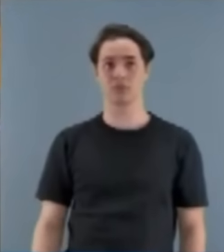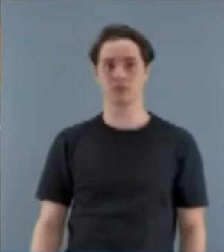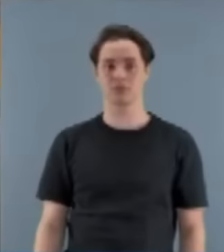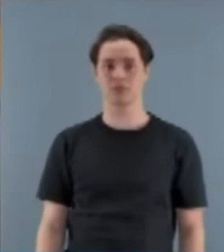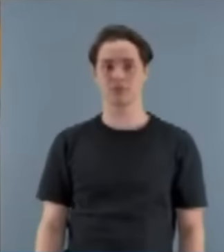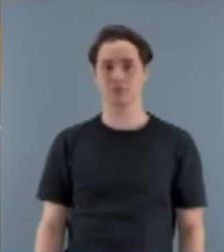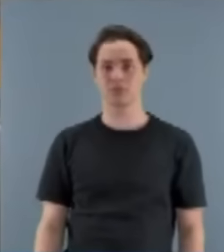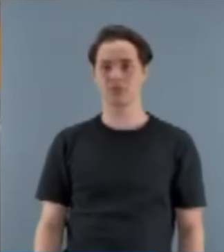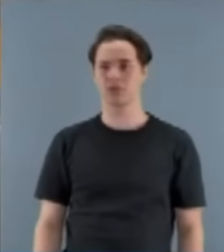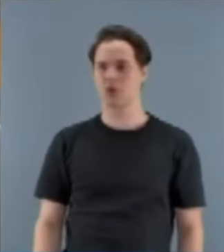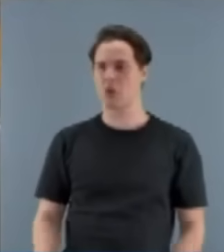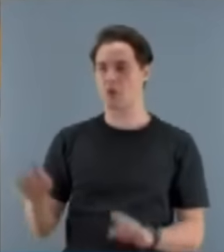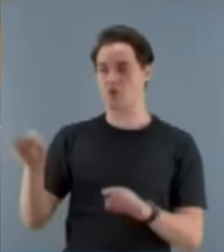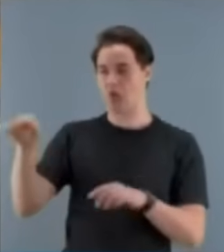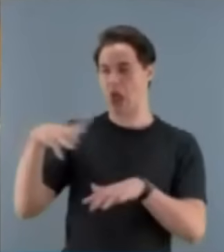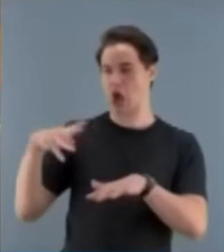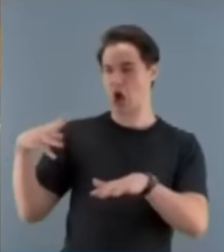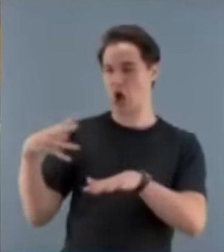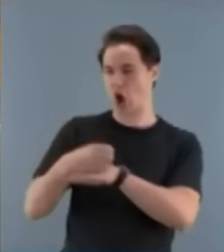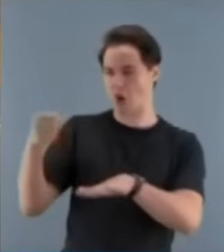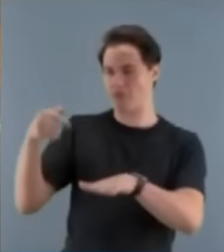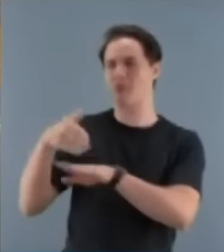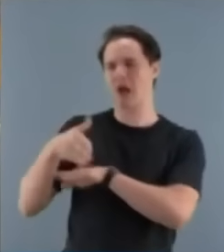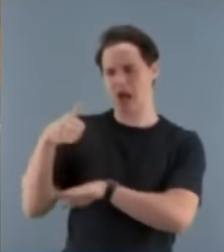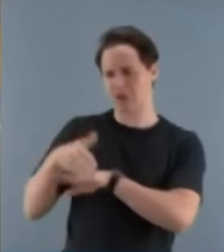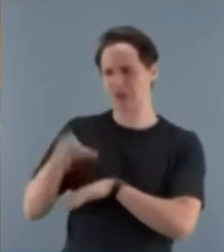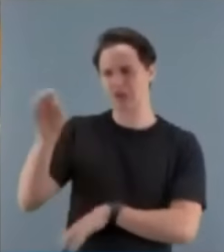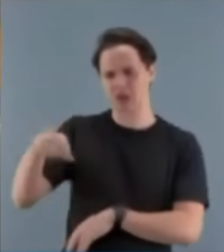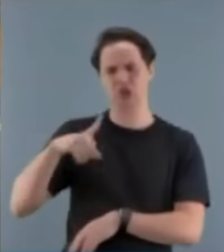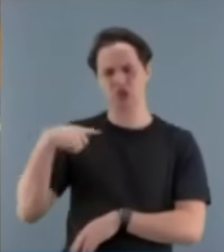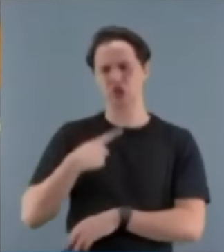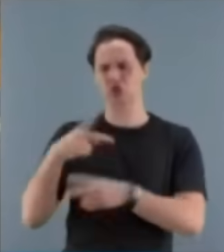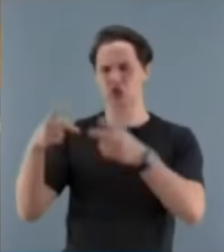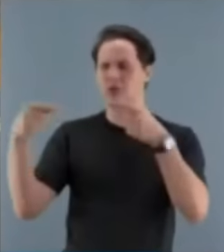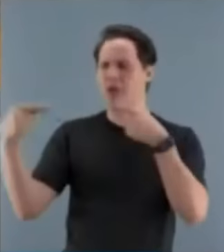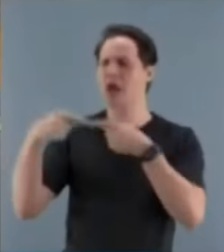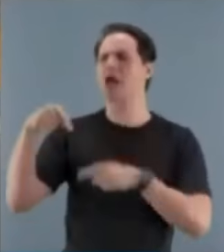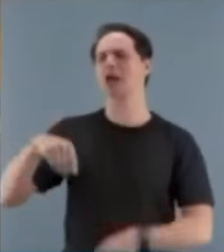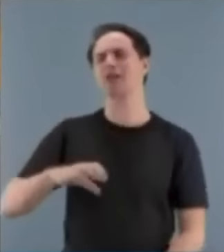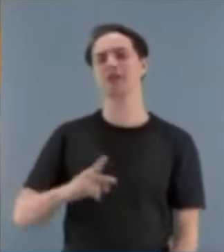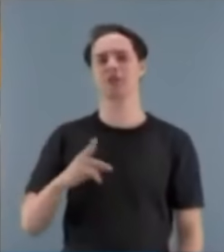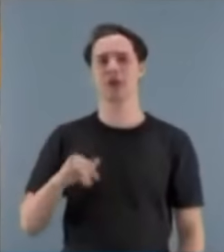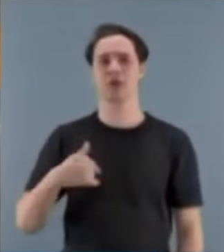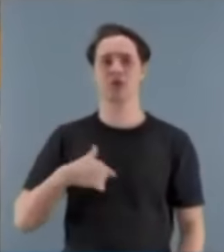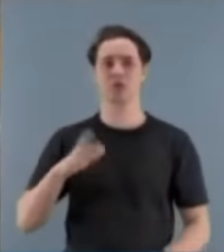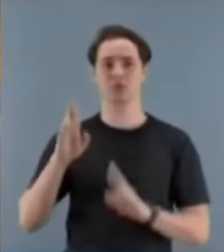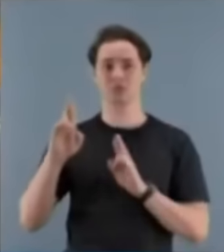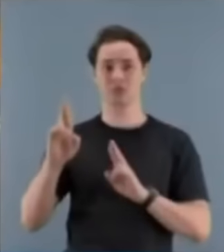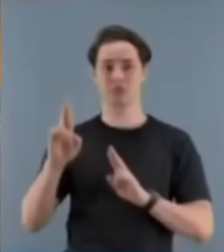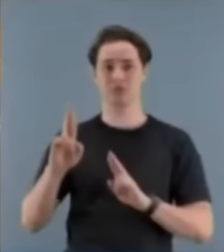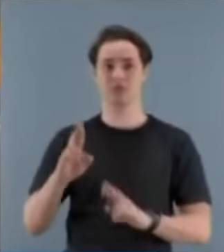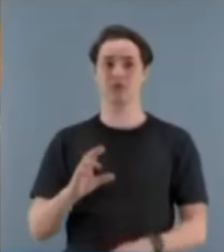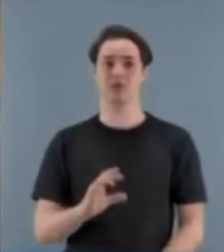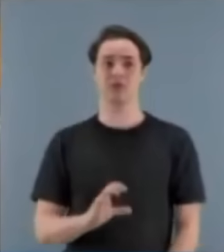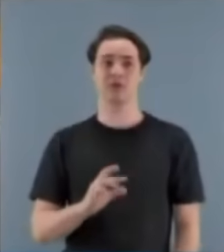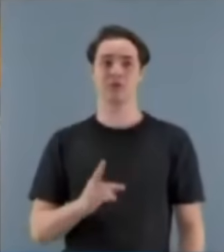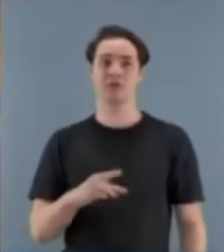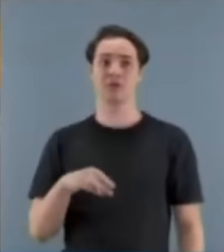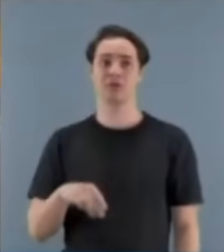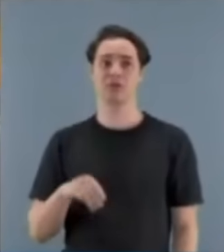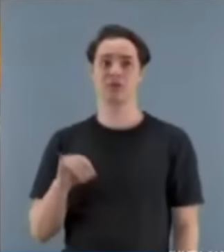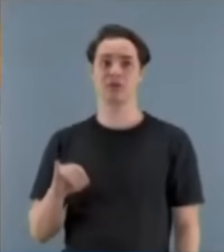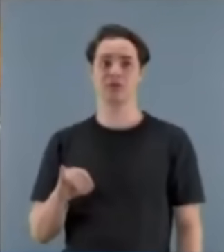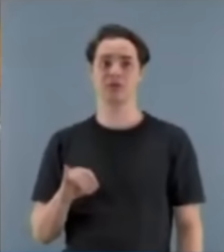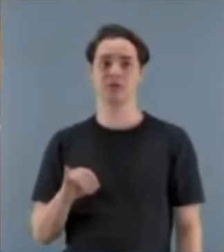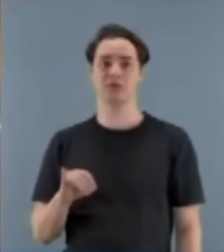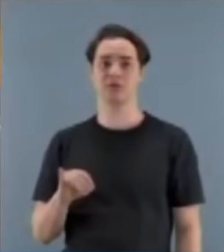com golpismo. Esse é o encontro que nós temos aqui, nessa CPI. E que eu espero que a CPMI já